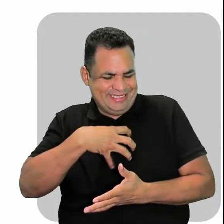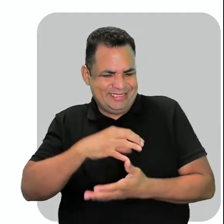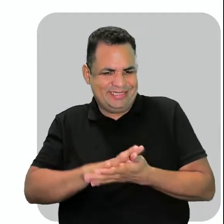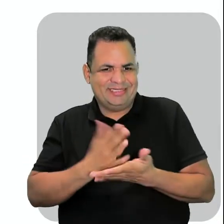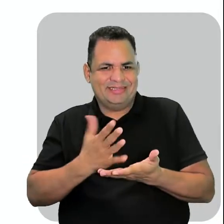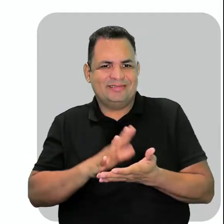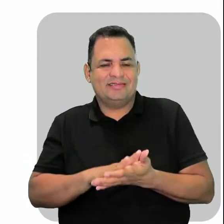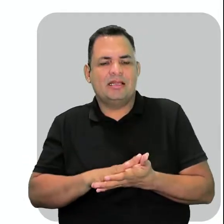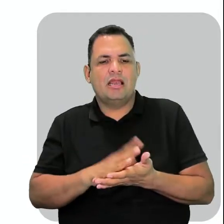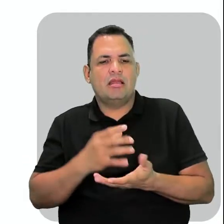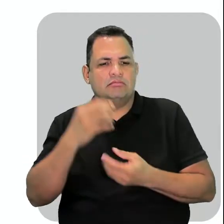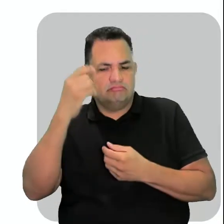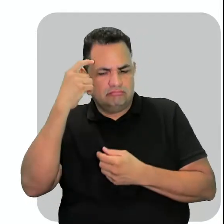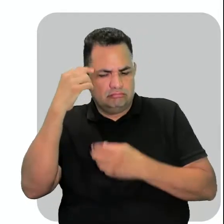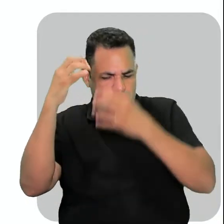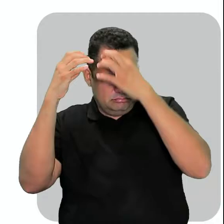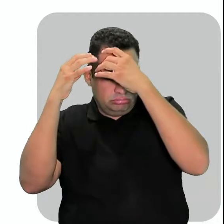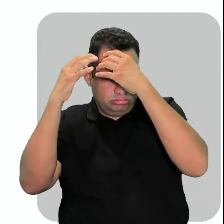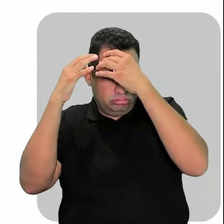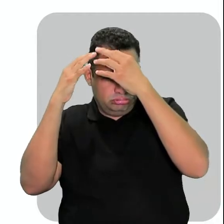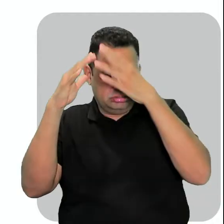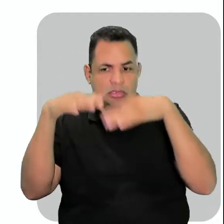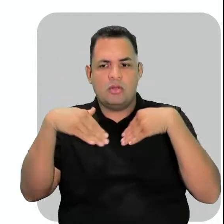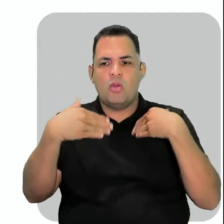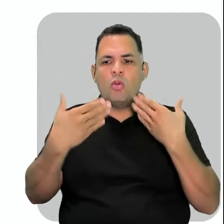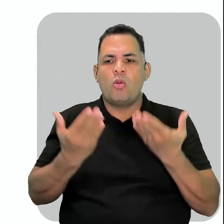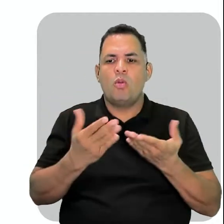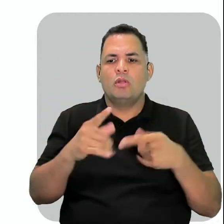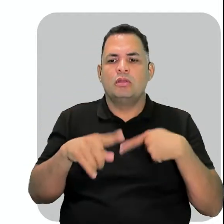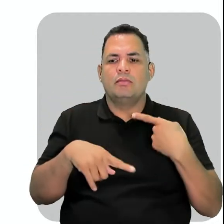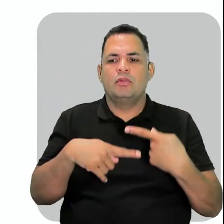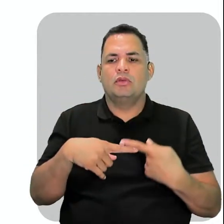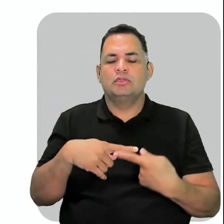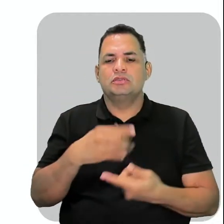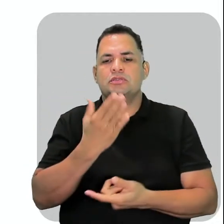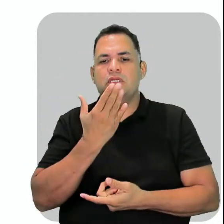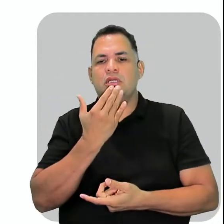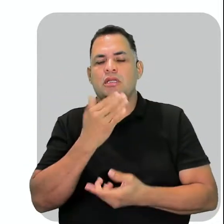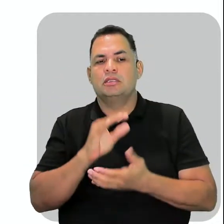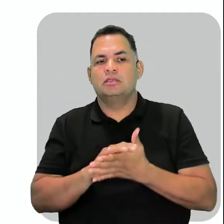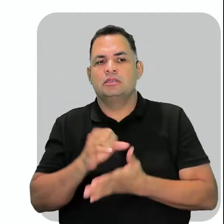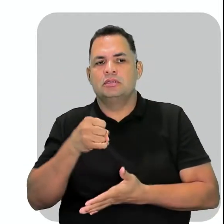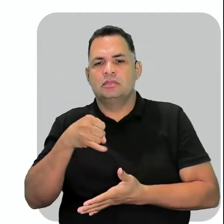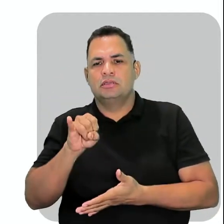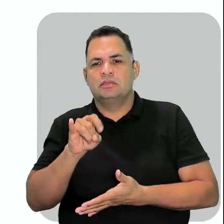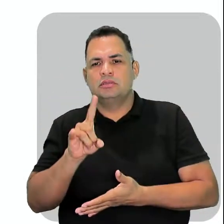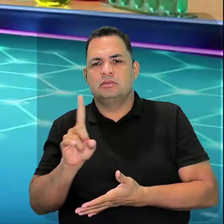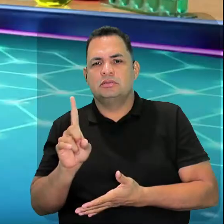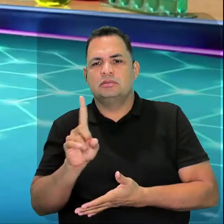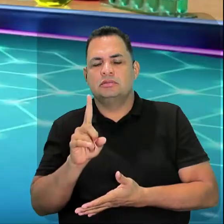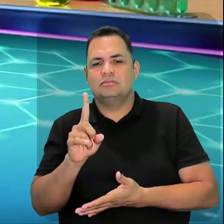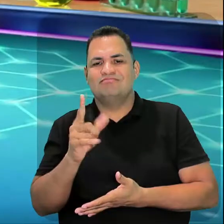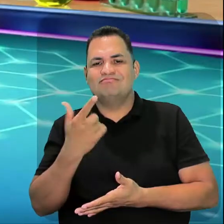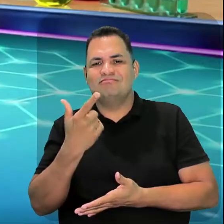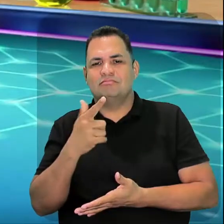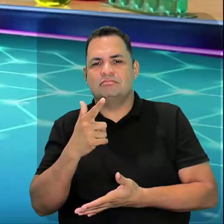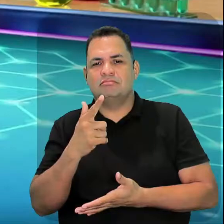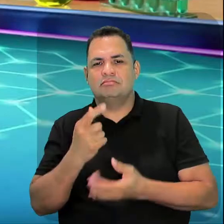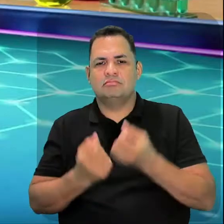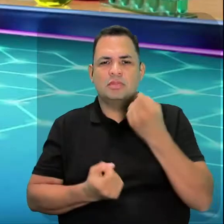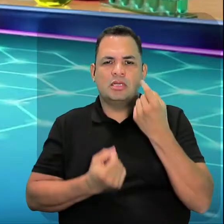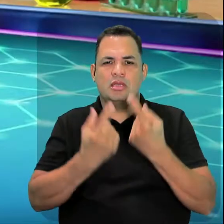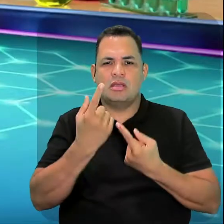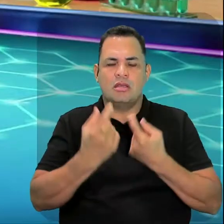do nosso cérebro após a gente se alimentar. Se nós não tivéssemos